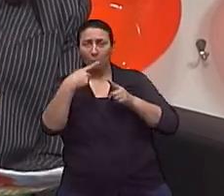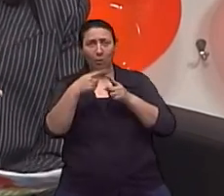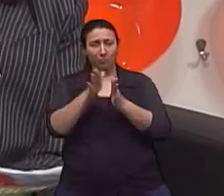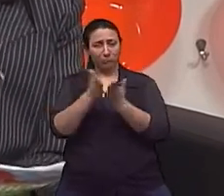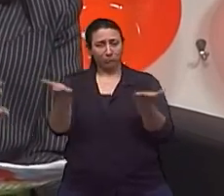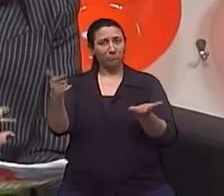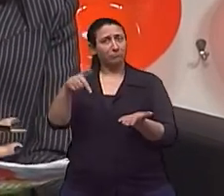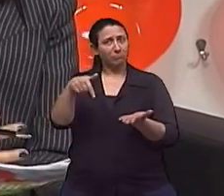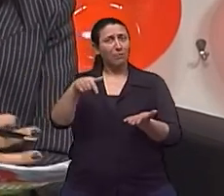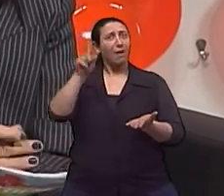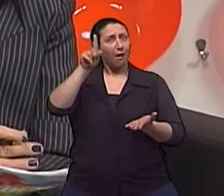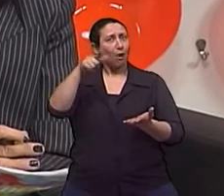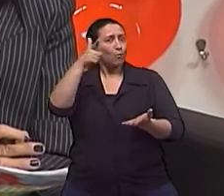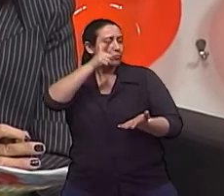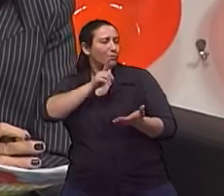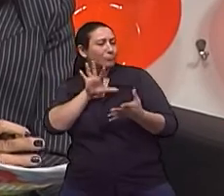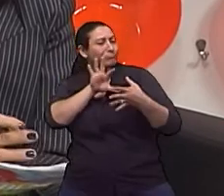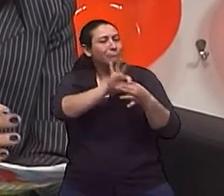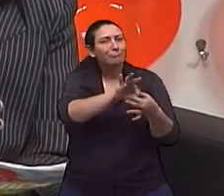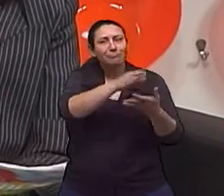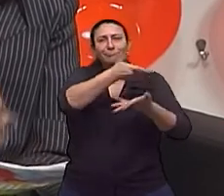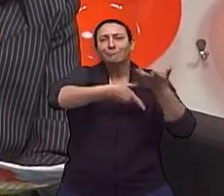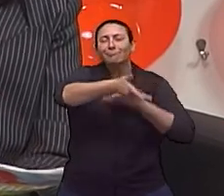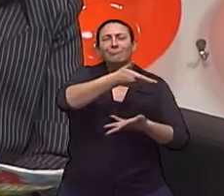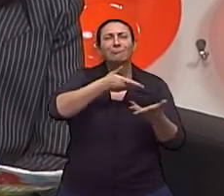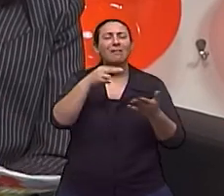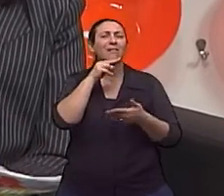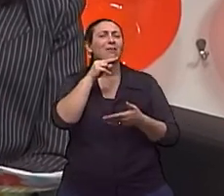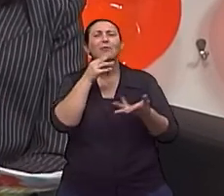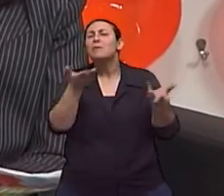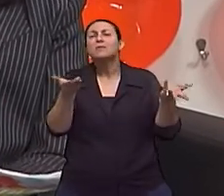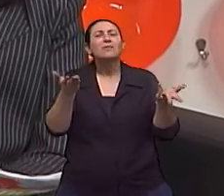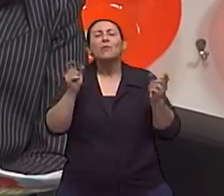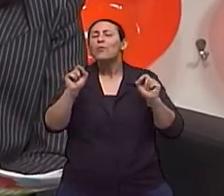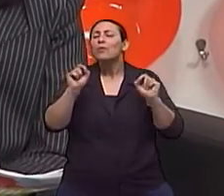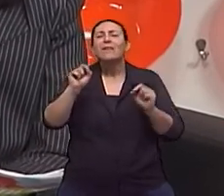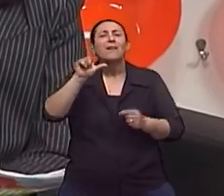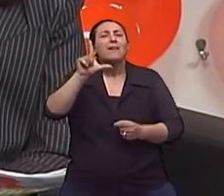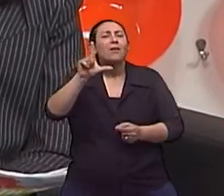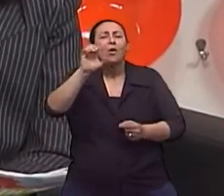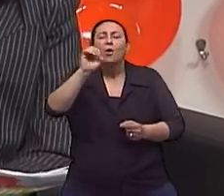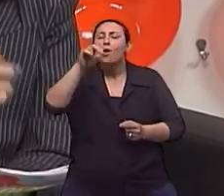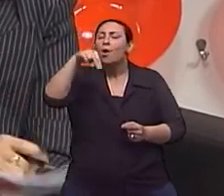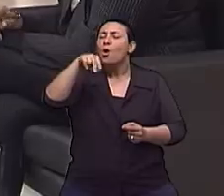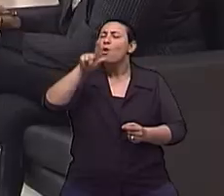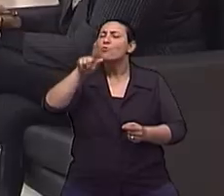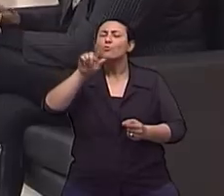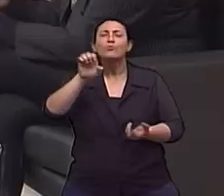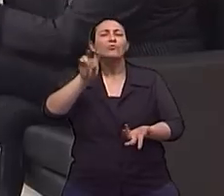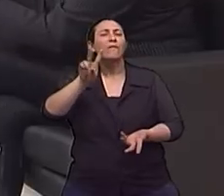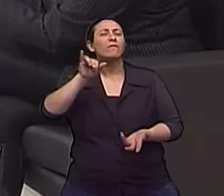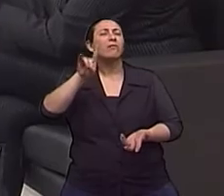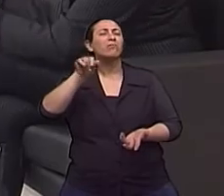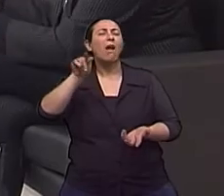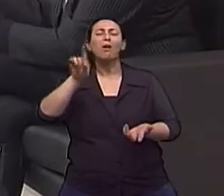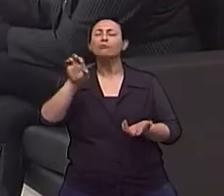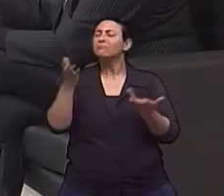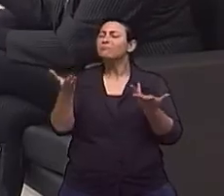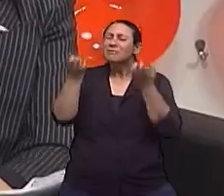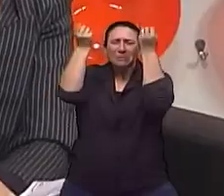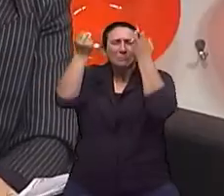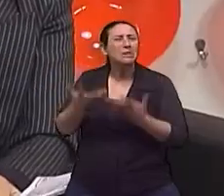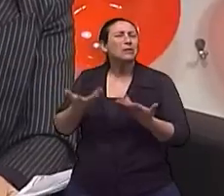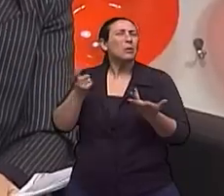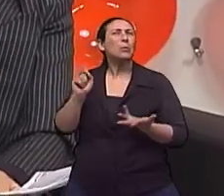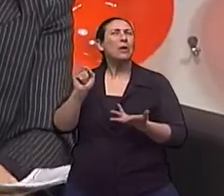álbum de figurinhas ficam fez a ponte para trocar melhor com os netos mas o que que é a longividade Beatriz que quer ficar velho